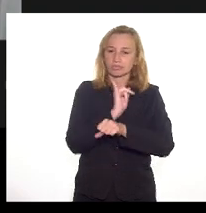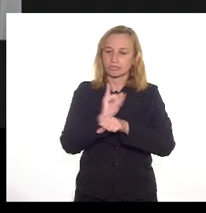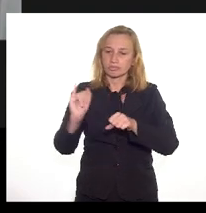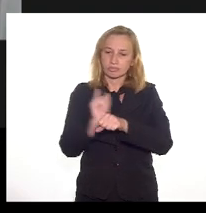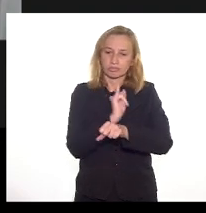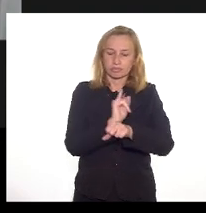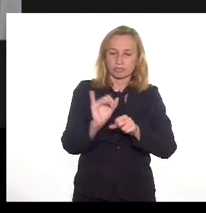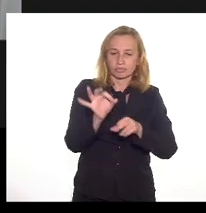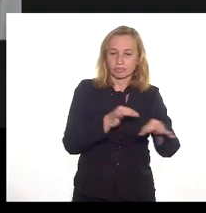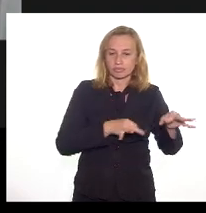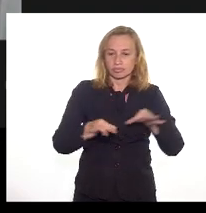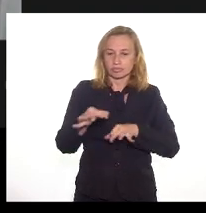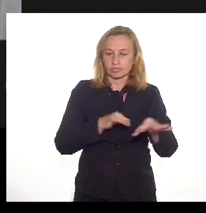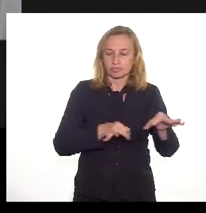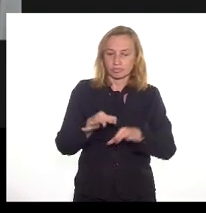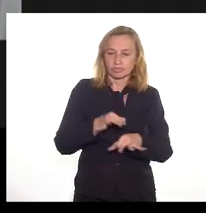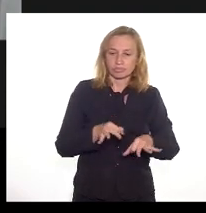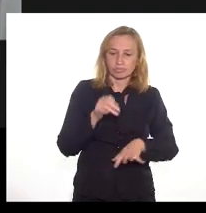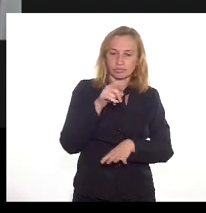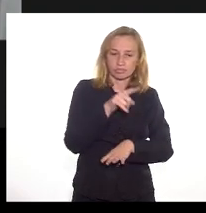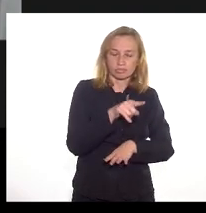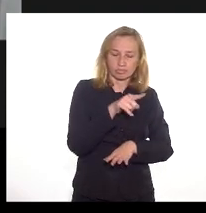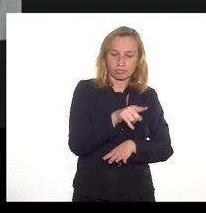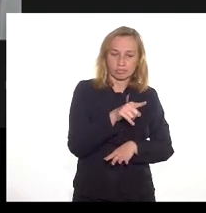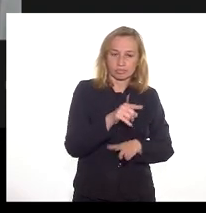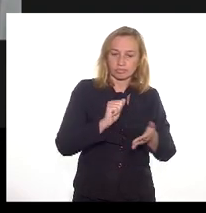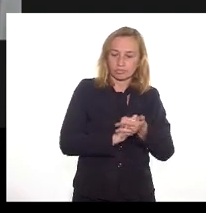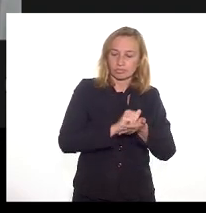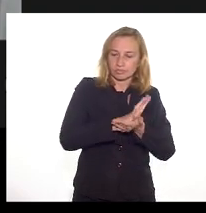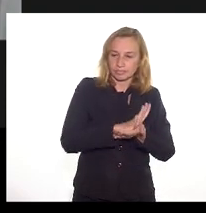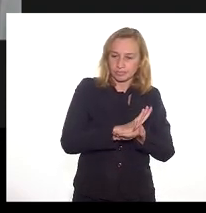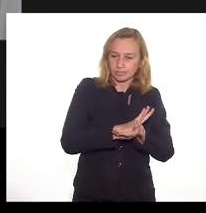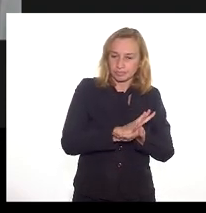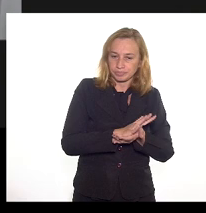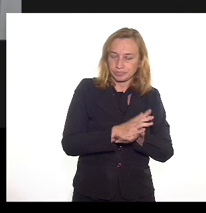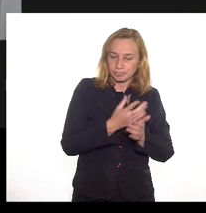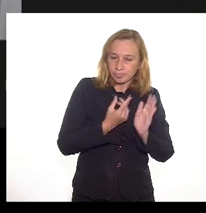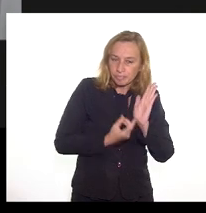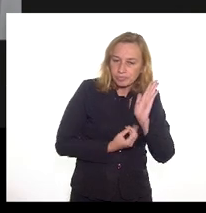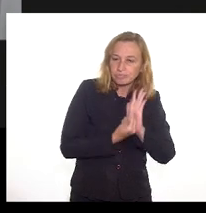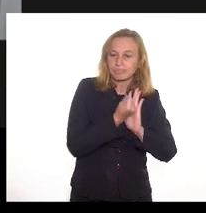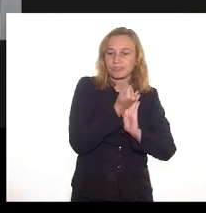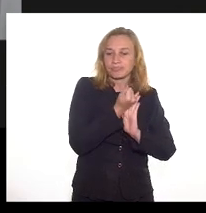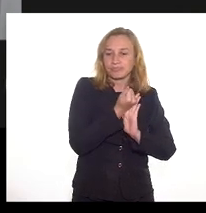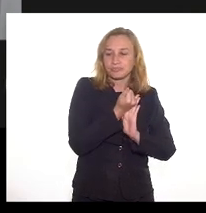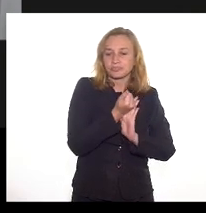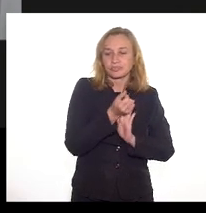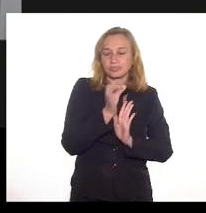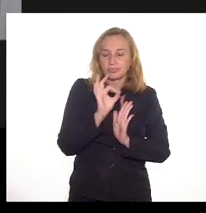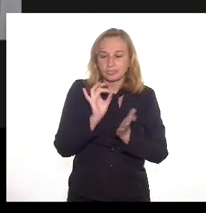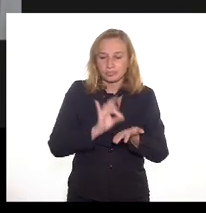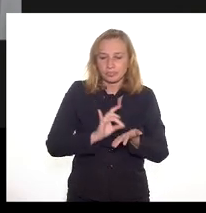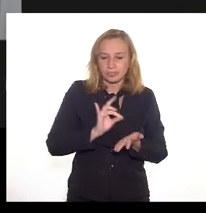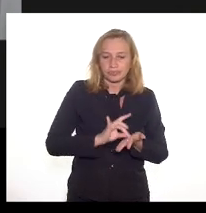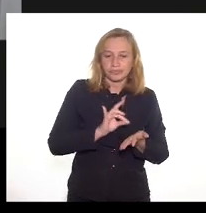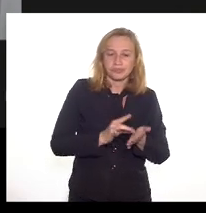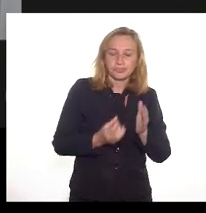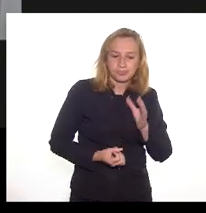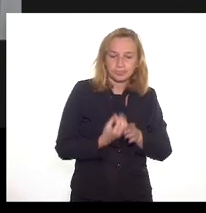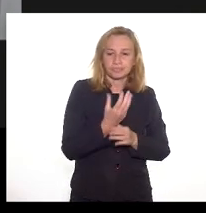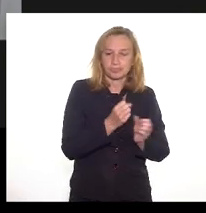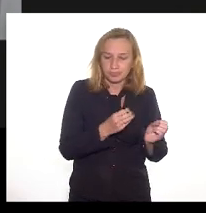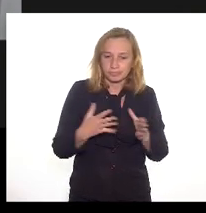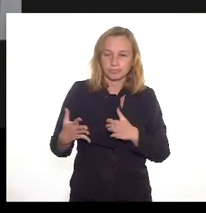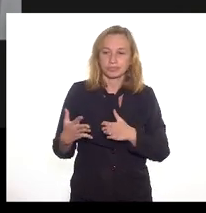planejamento para que essa conversão dessas multas em investimento produtivo seja realmente alguma coisa produtiva